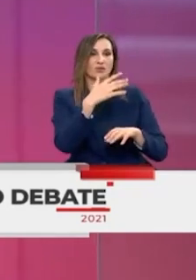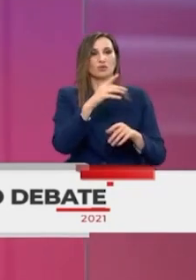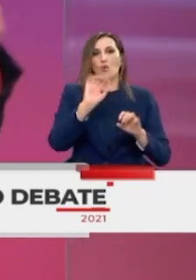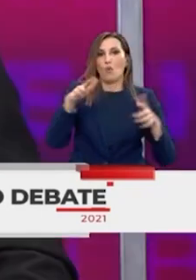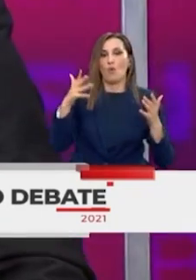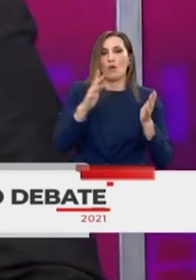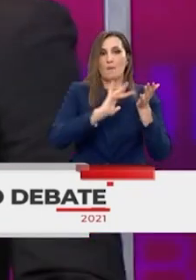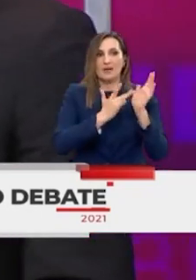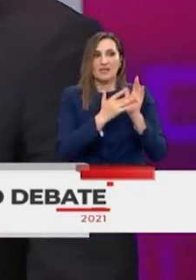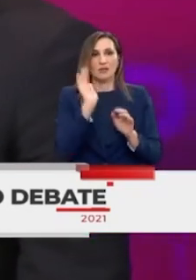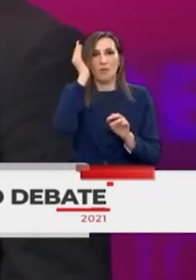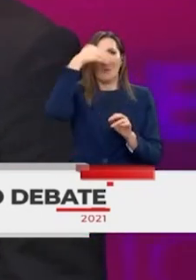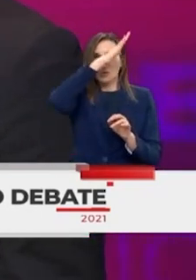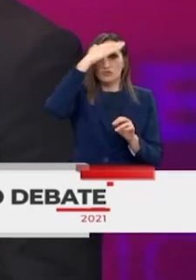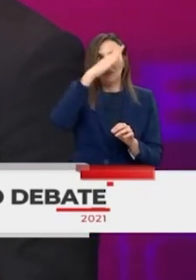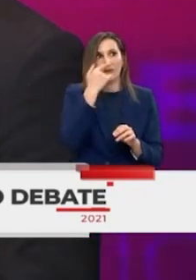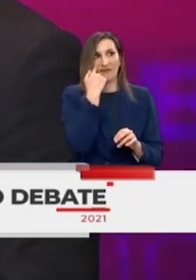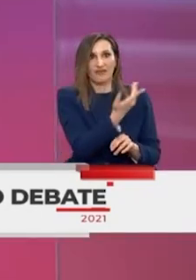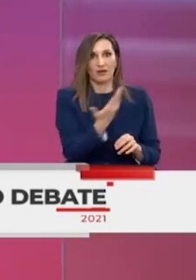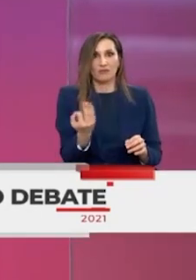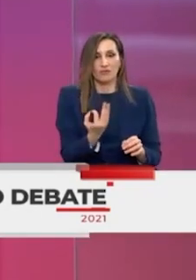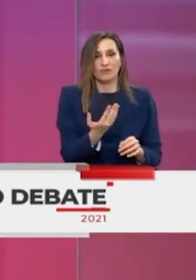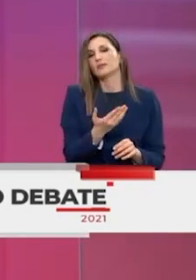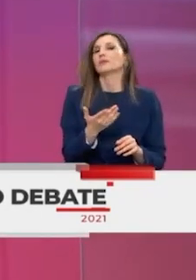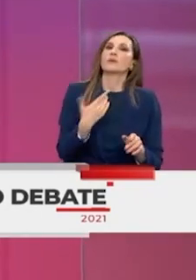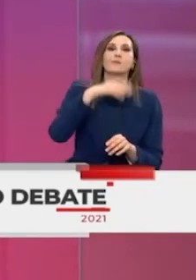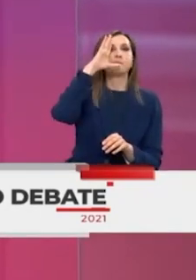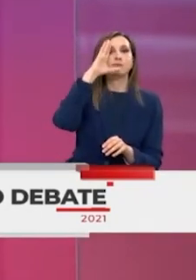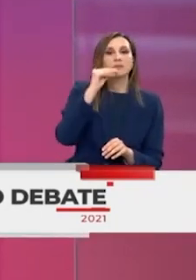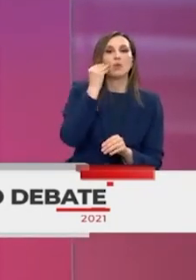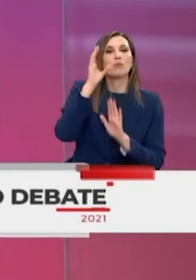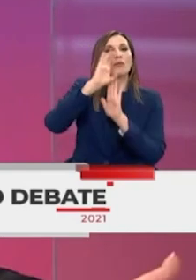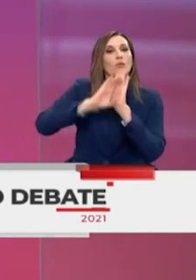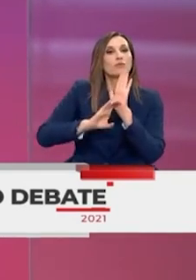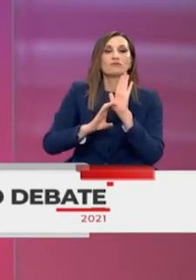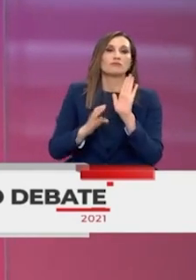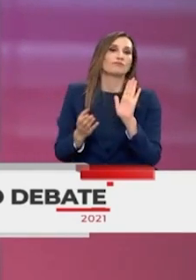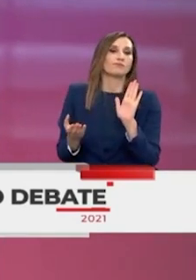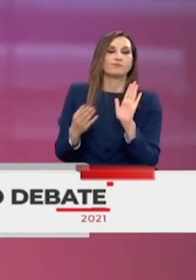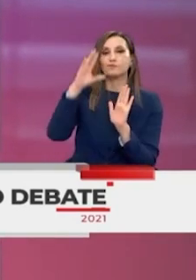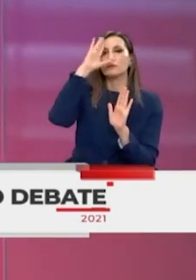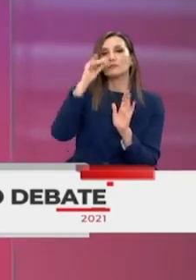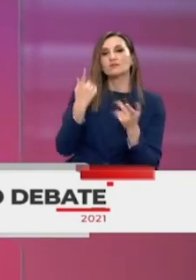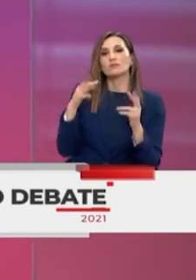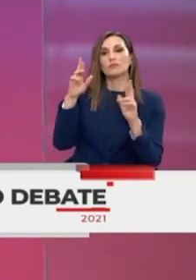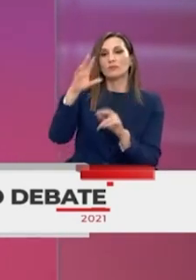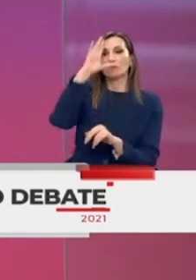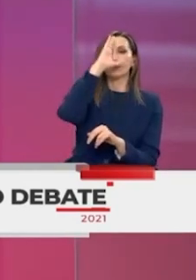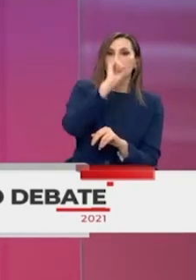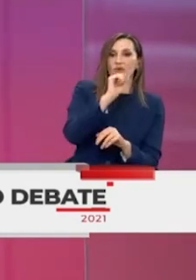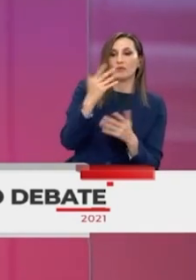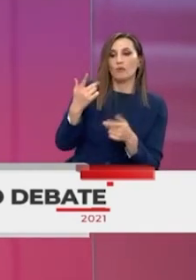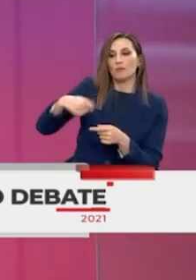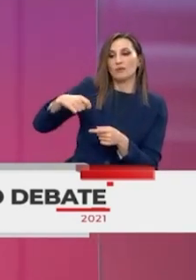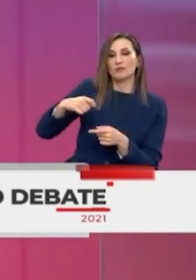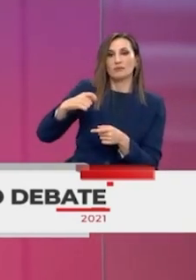Brasil. Mas acha que faz sentido adiar estas eleições? Não, eu não sei quais são as condições, espero que quer o Governo, quer o atual